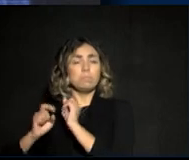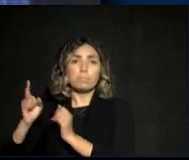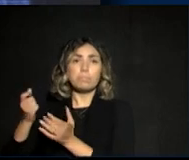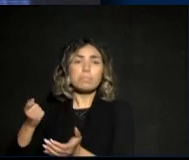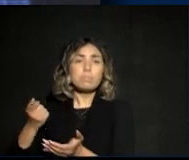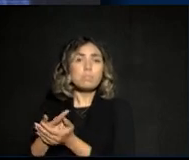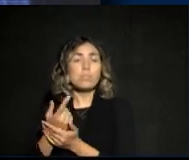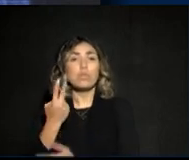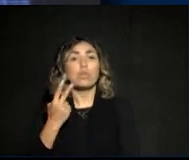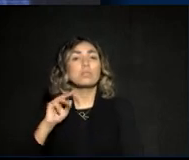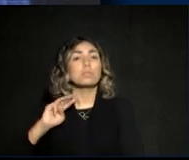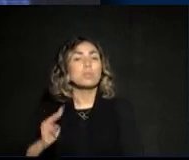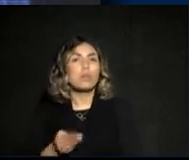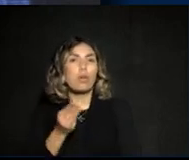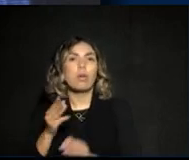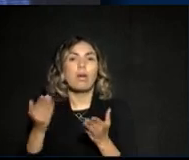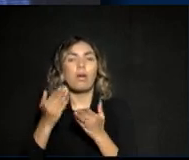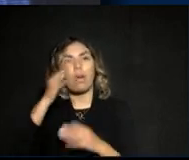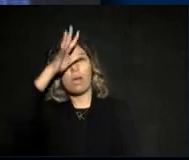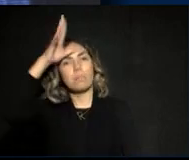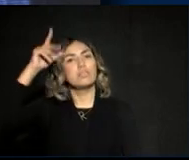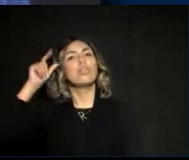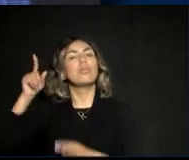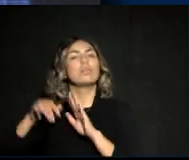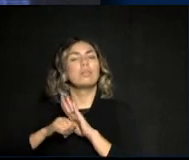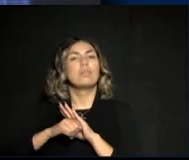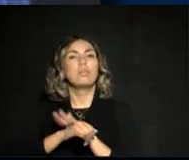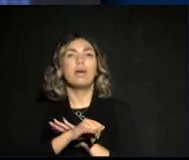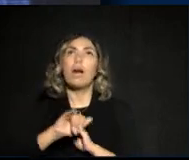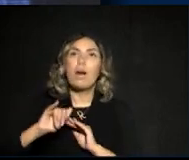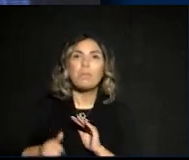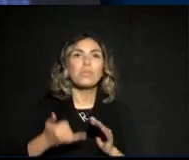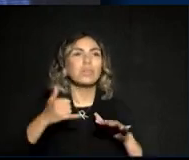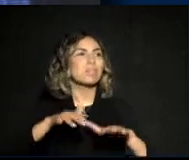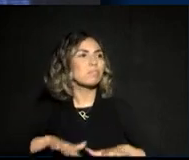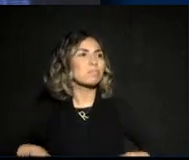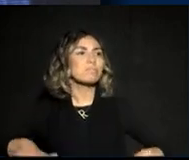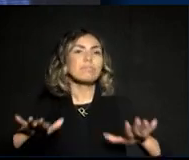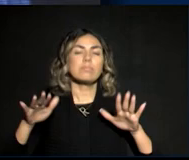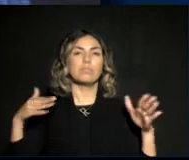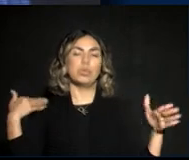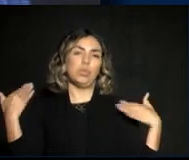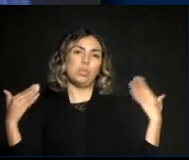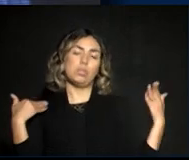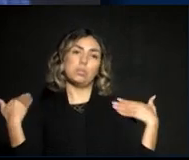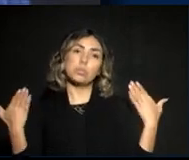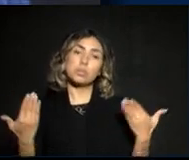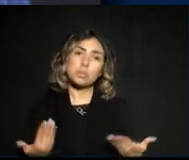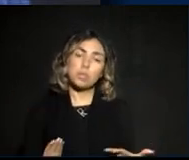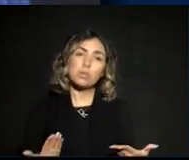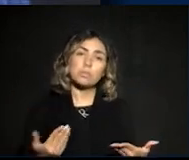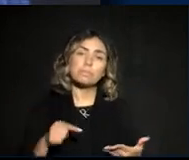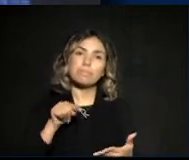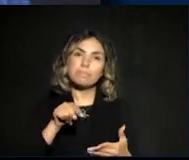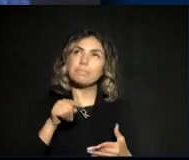né dois vídeo investimento na região Amazônica vai aproveitar o nosso potencial de turismo traça